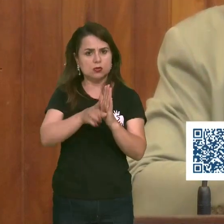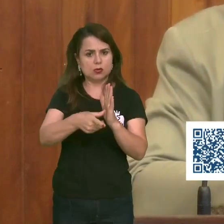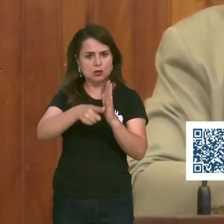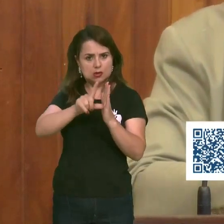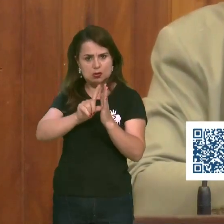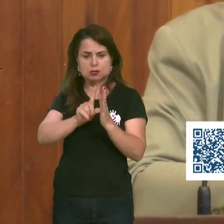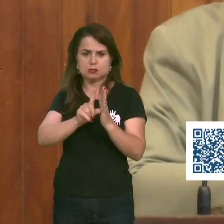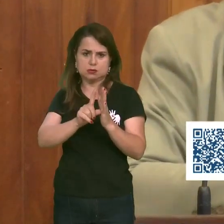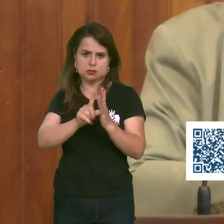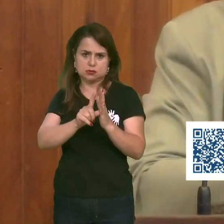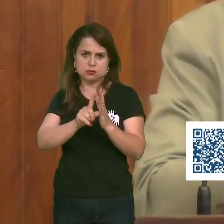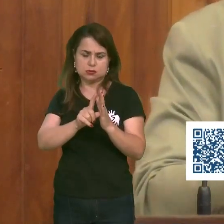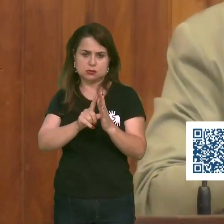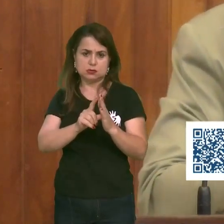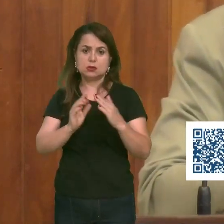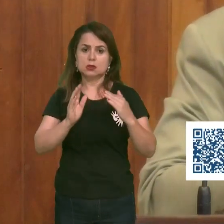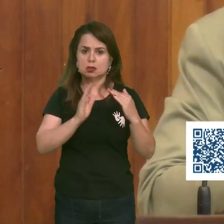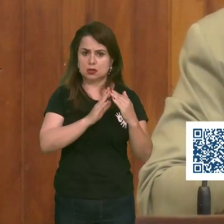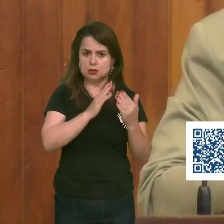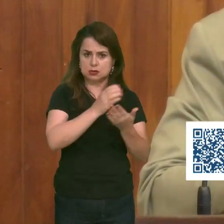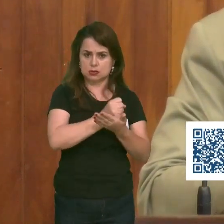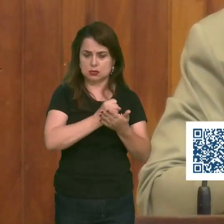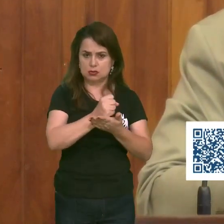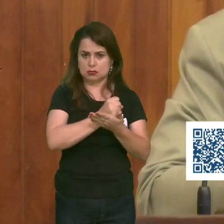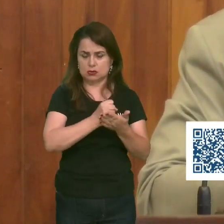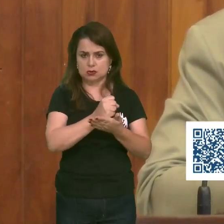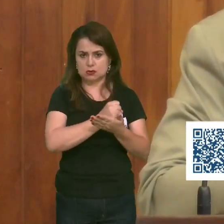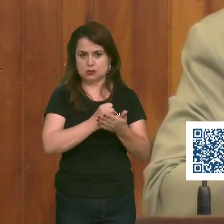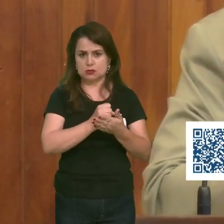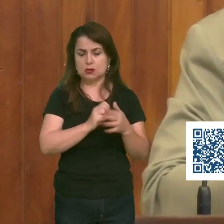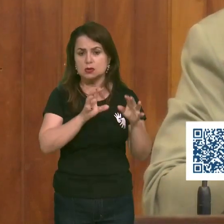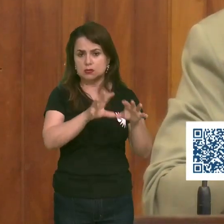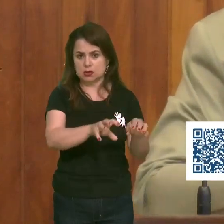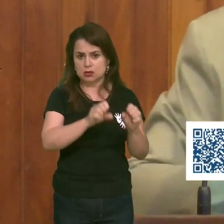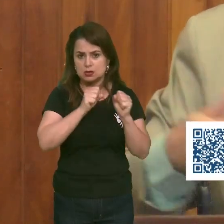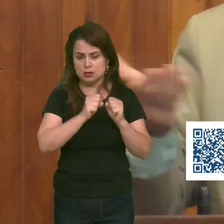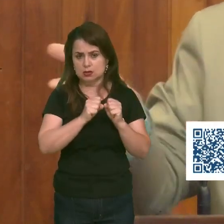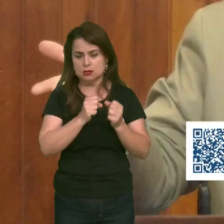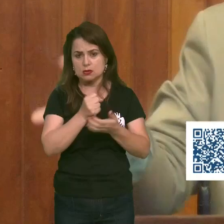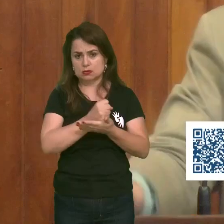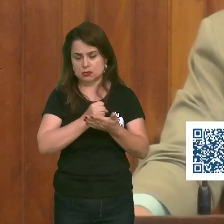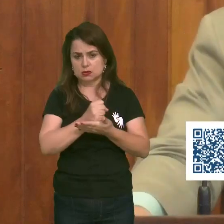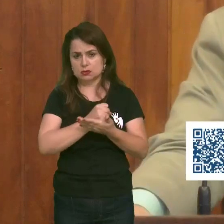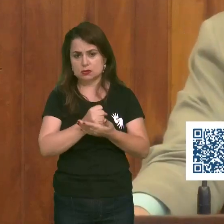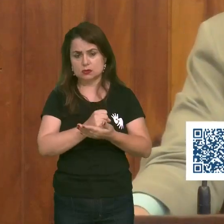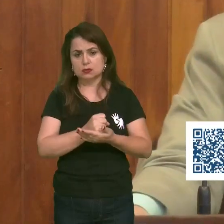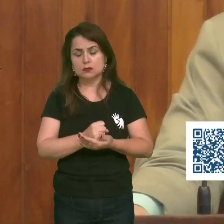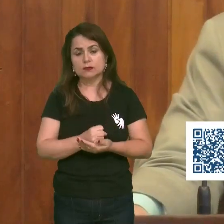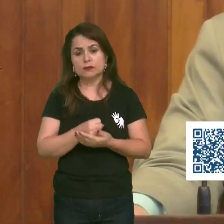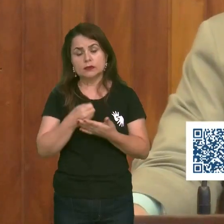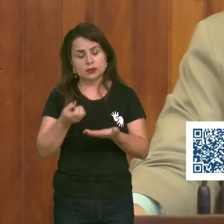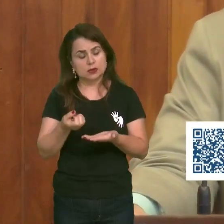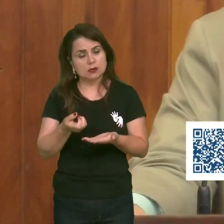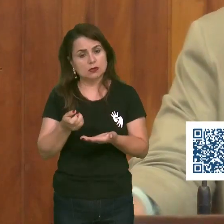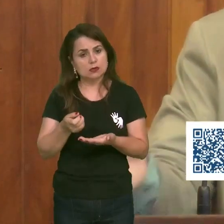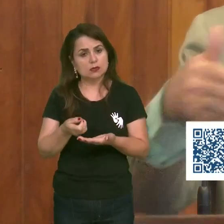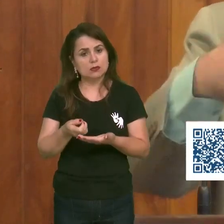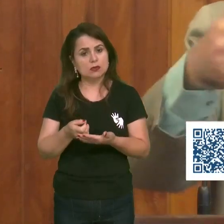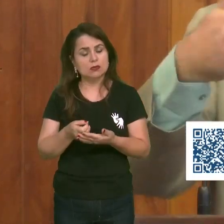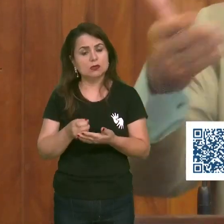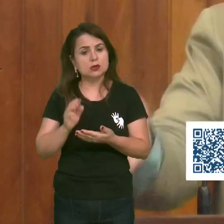segundos ele relata aqui né eu acredito ele pediu não teria problema tornar público o áudio então acredito que seja verdade né